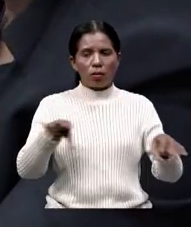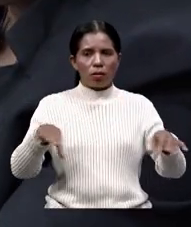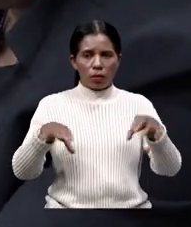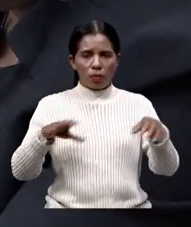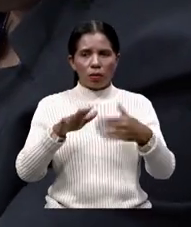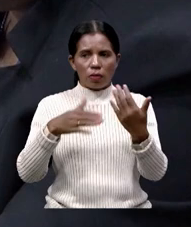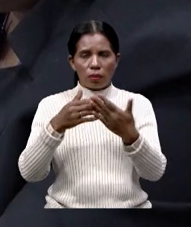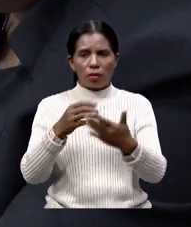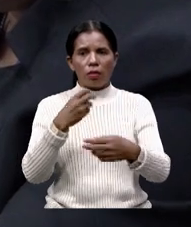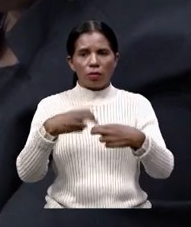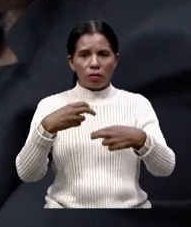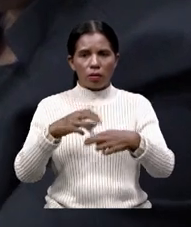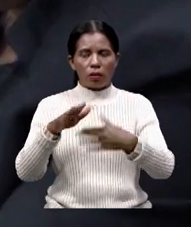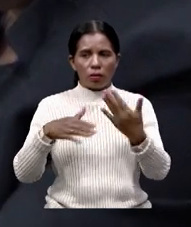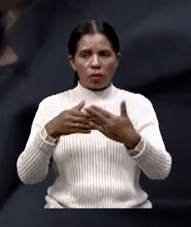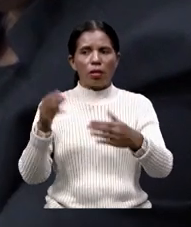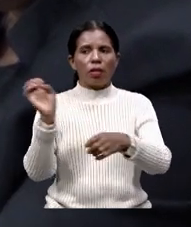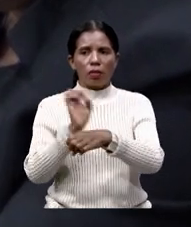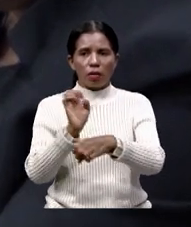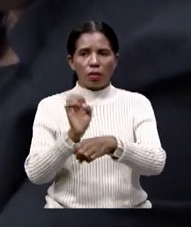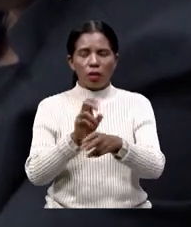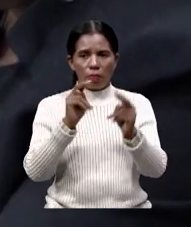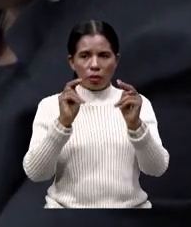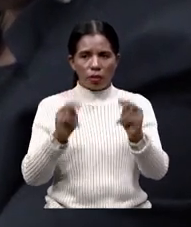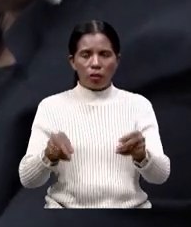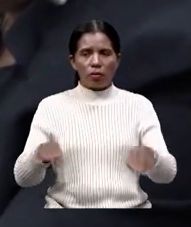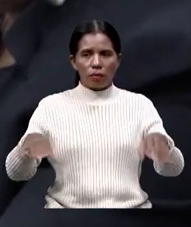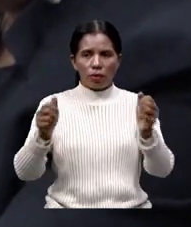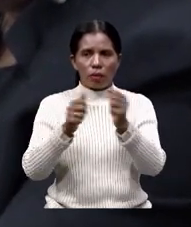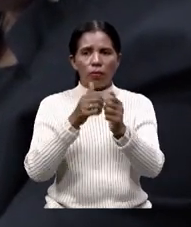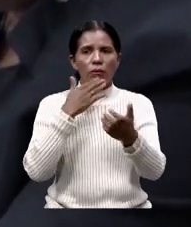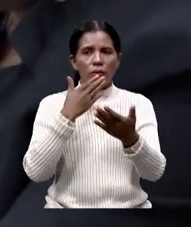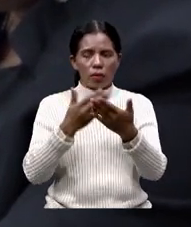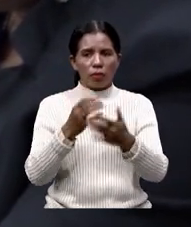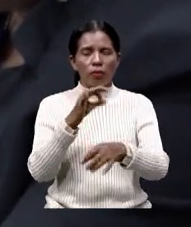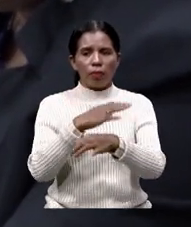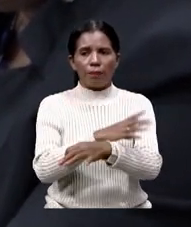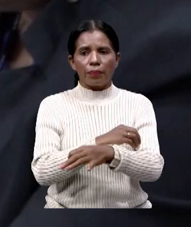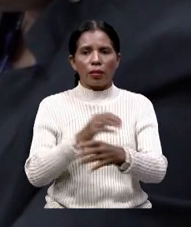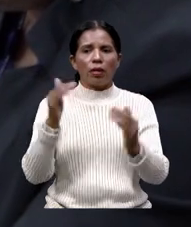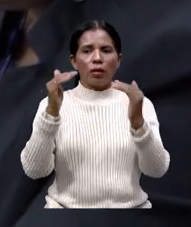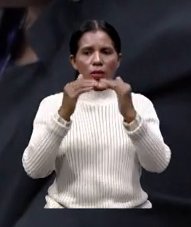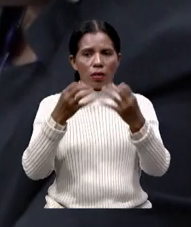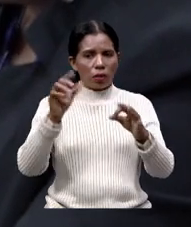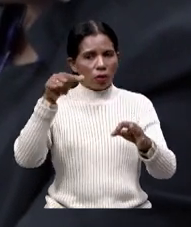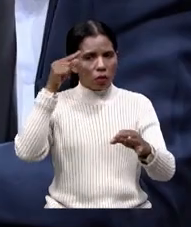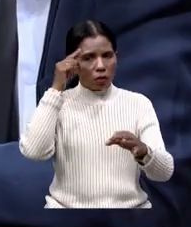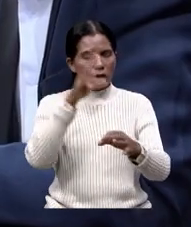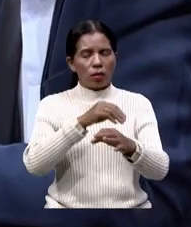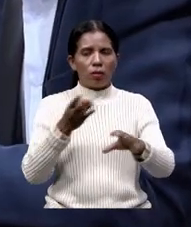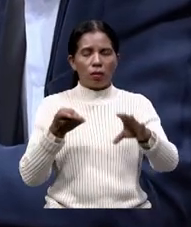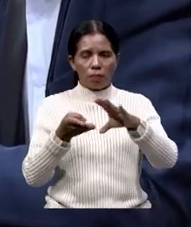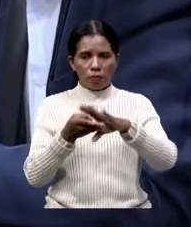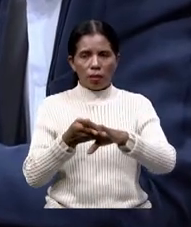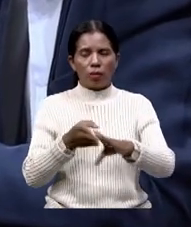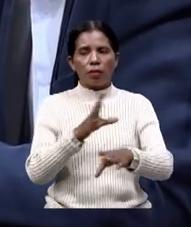no desafio cira e a setor economia, nebe precisa e a coordenação atuadia. A foi em remata encontro, governador Banco Central